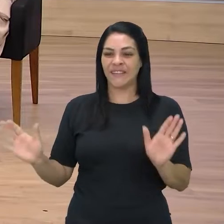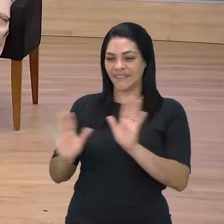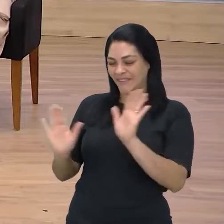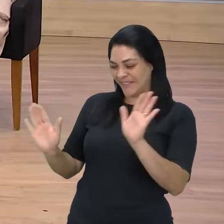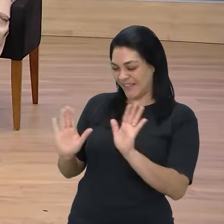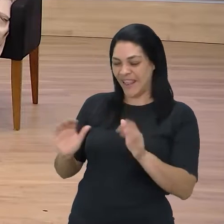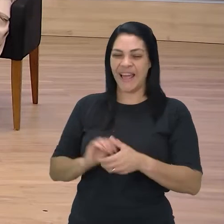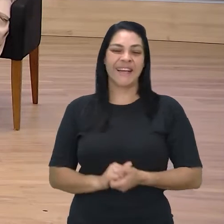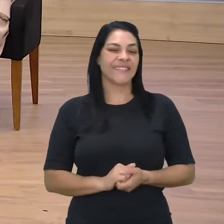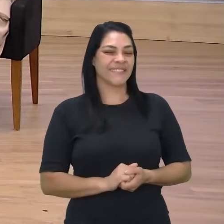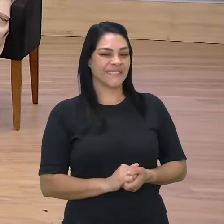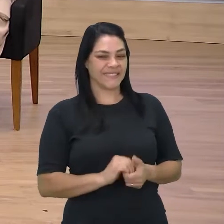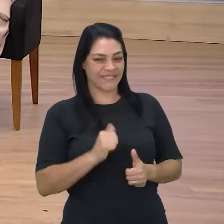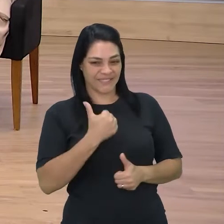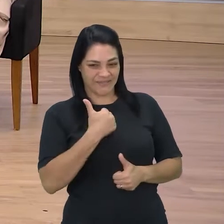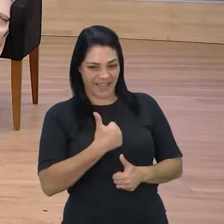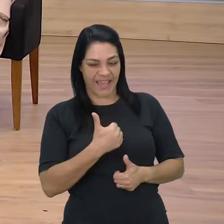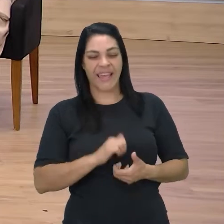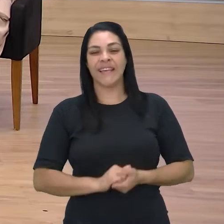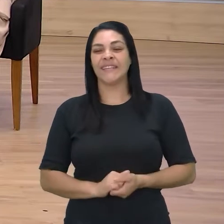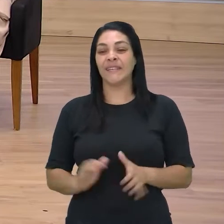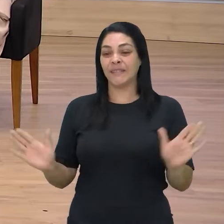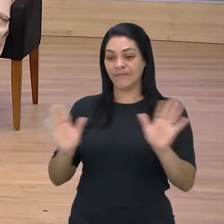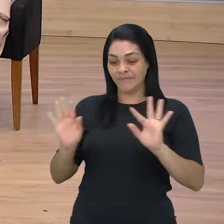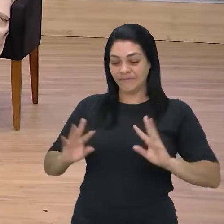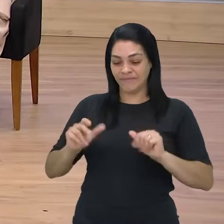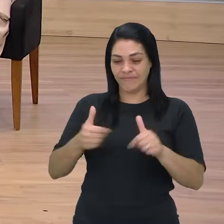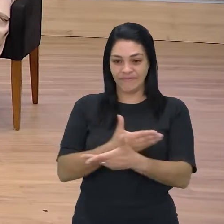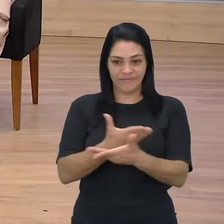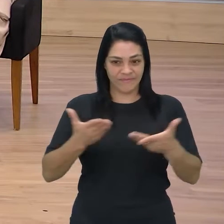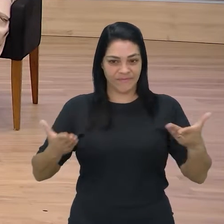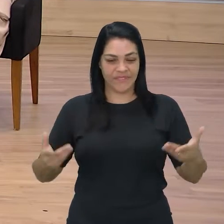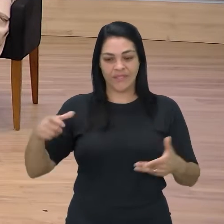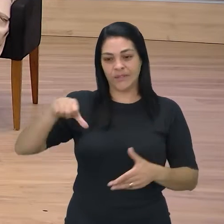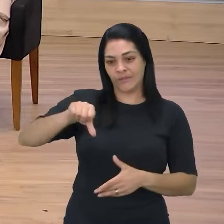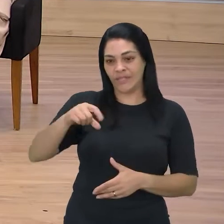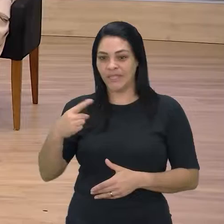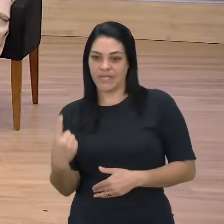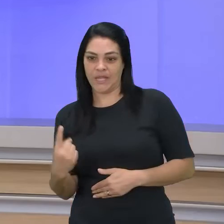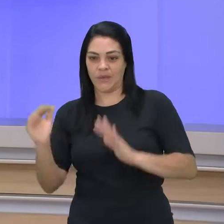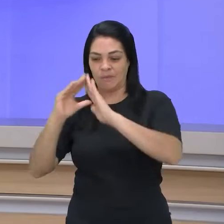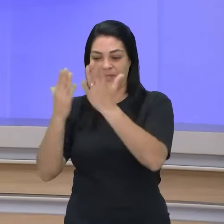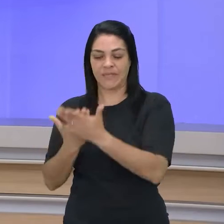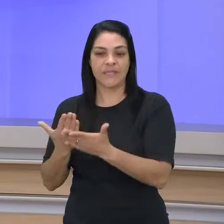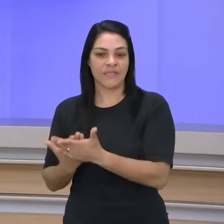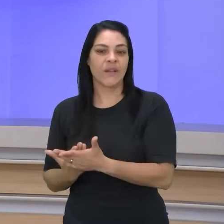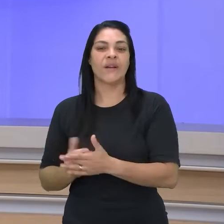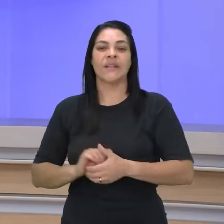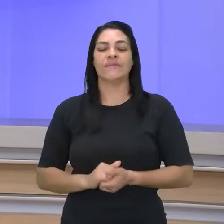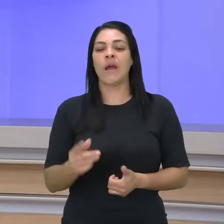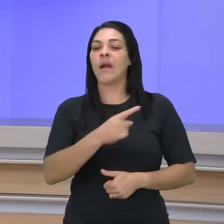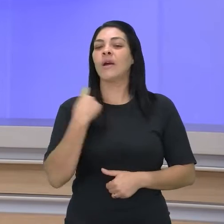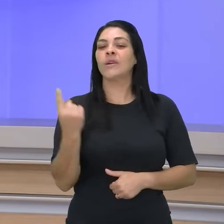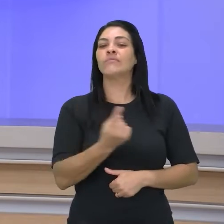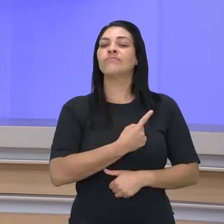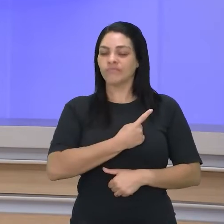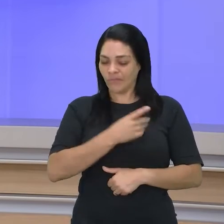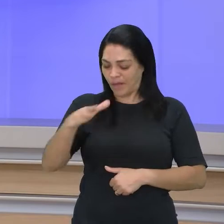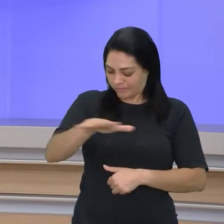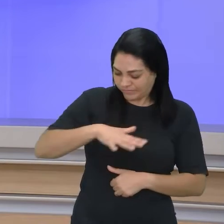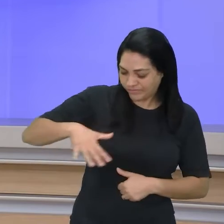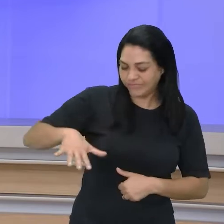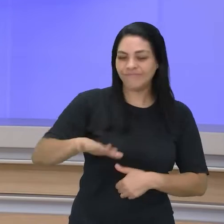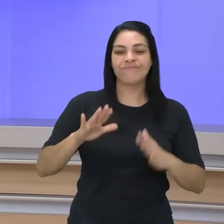Oi, Gabriela. Oi a todos vocês das 91 diretorias de ensino, das nossas unidades